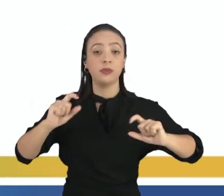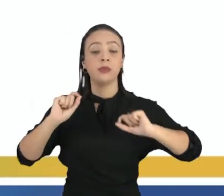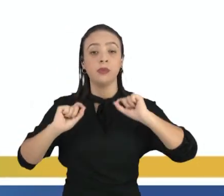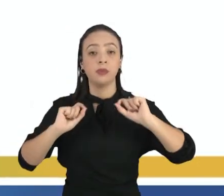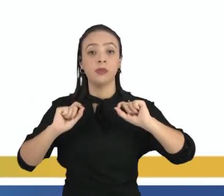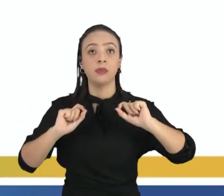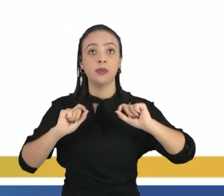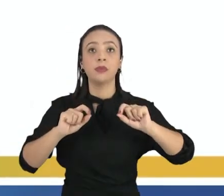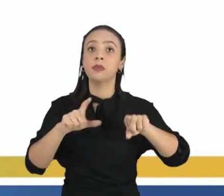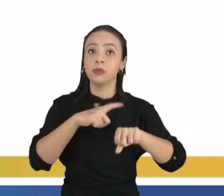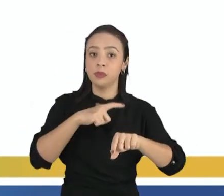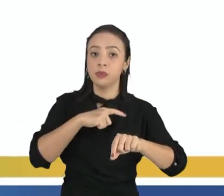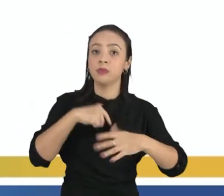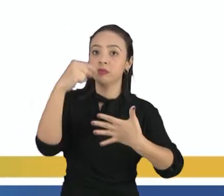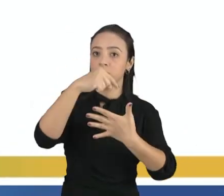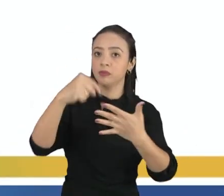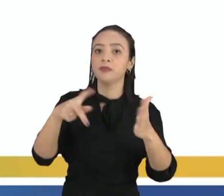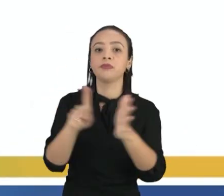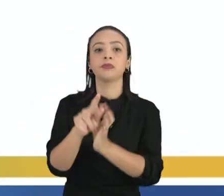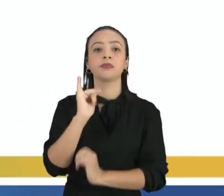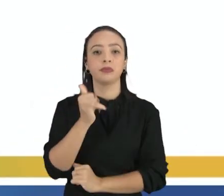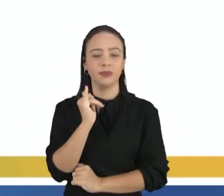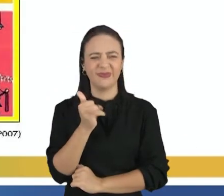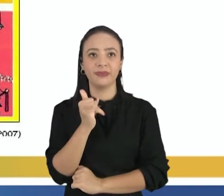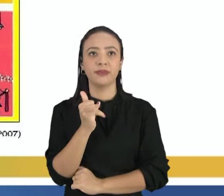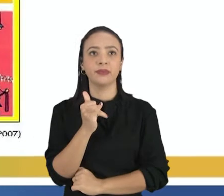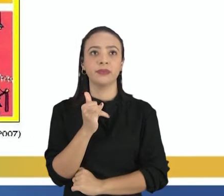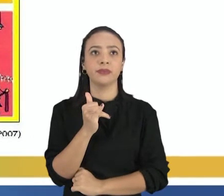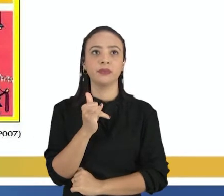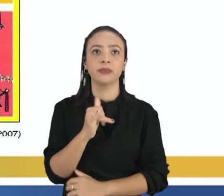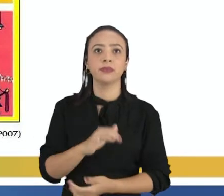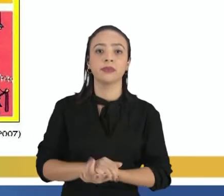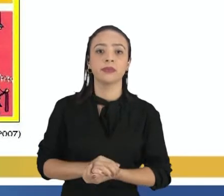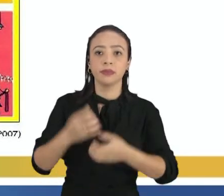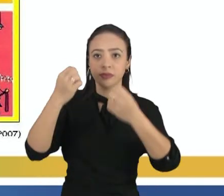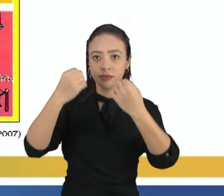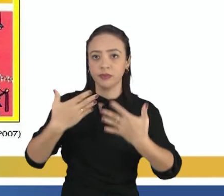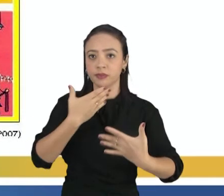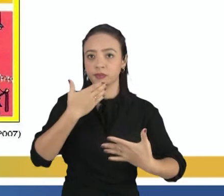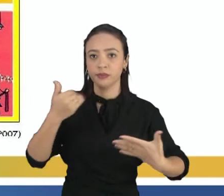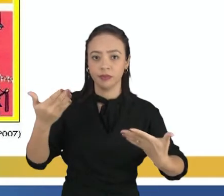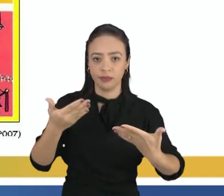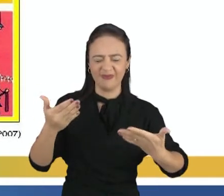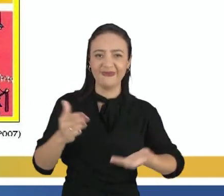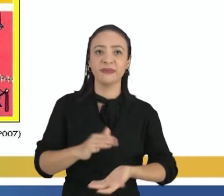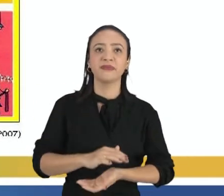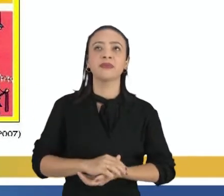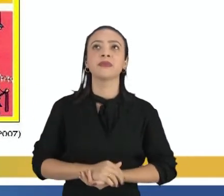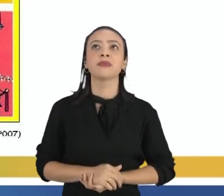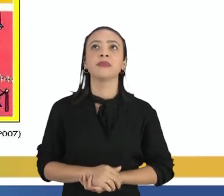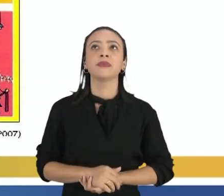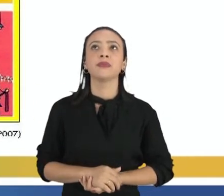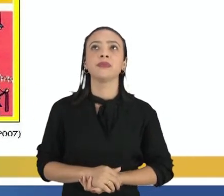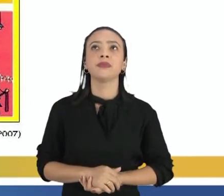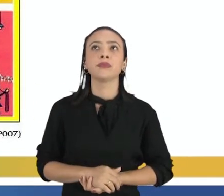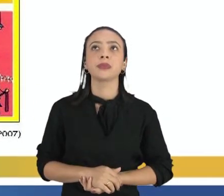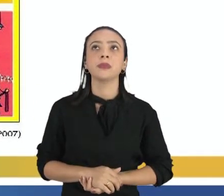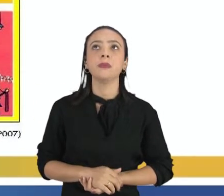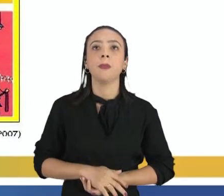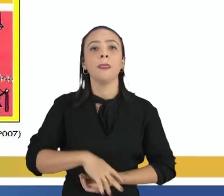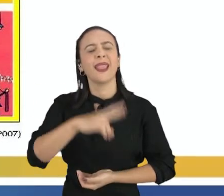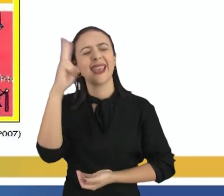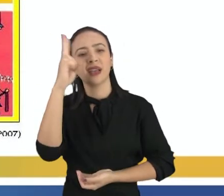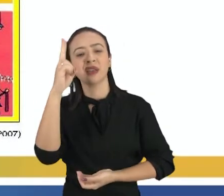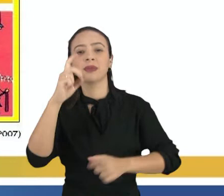para vocês, possuem os elementos da narrativa, que nós vamos falar sobre eles agora em relação à história